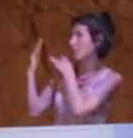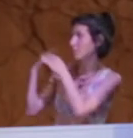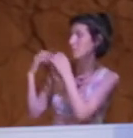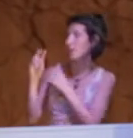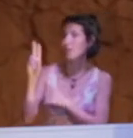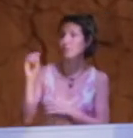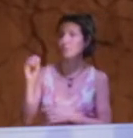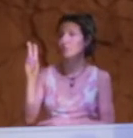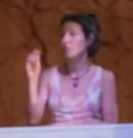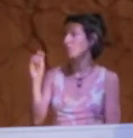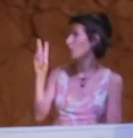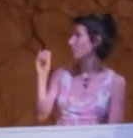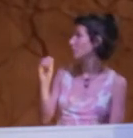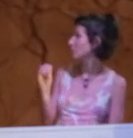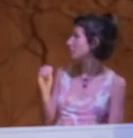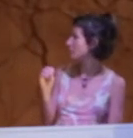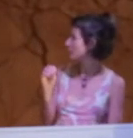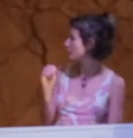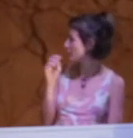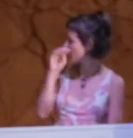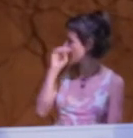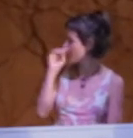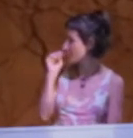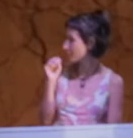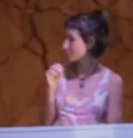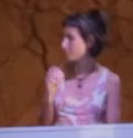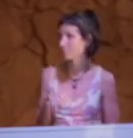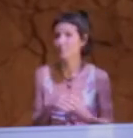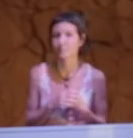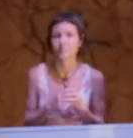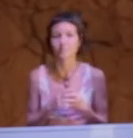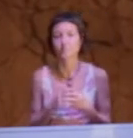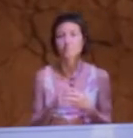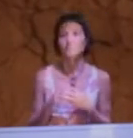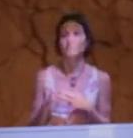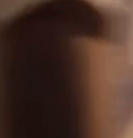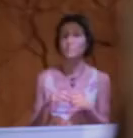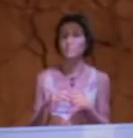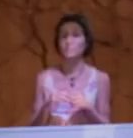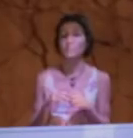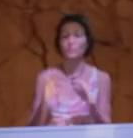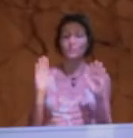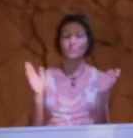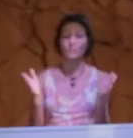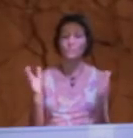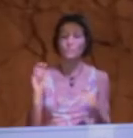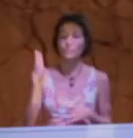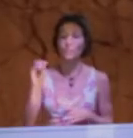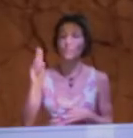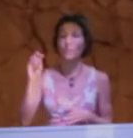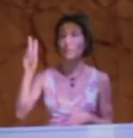Vicência, deixa eu baixar aqui se eu precisar passar a imagem. Vicência, hoje Vicência